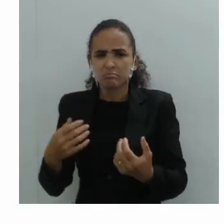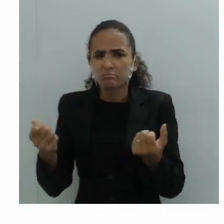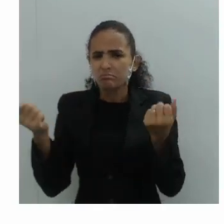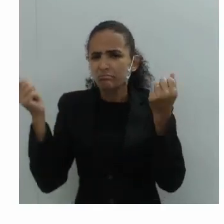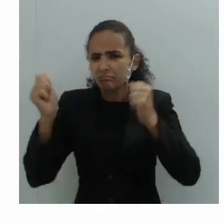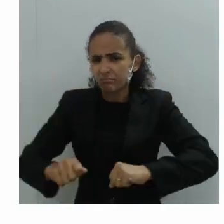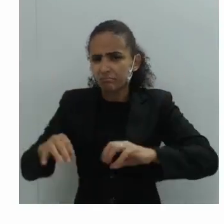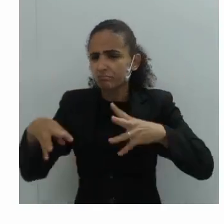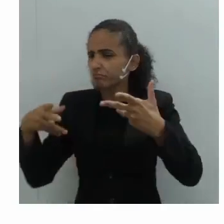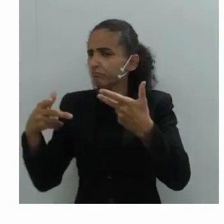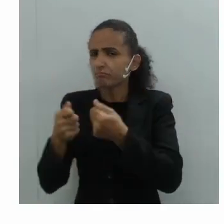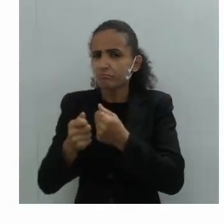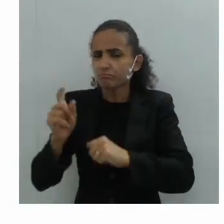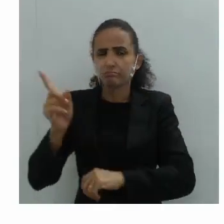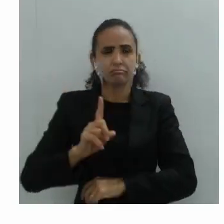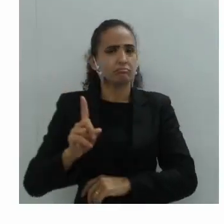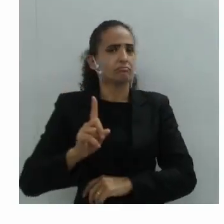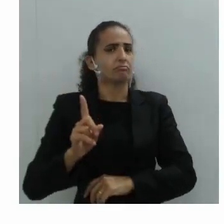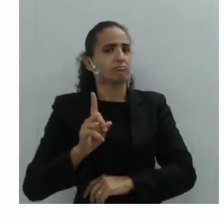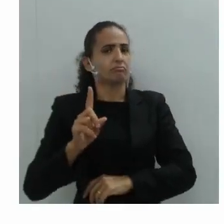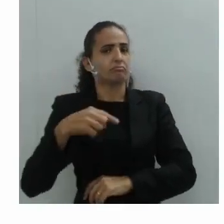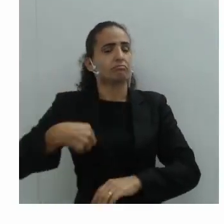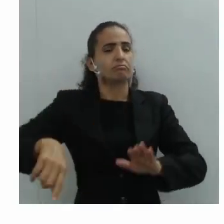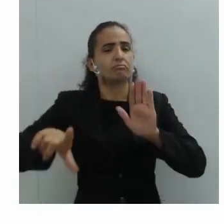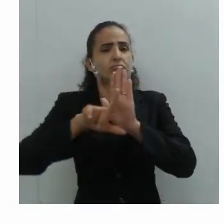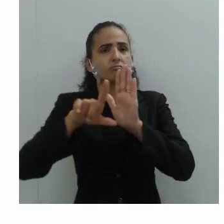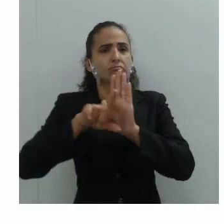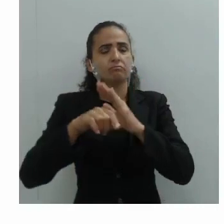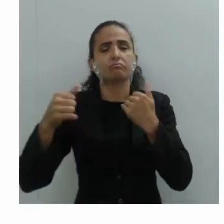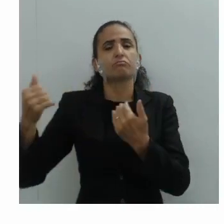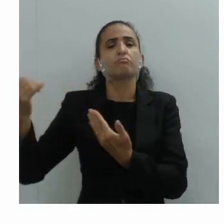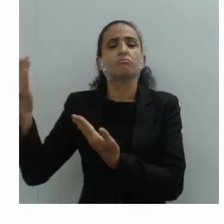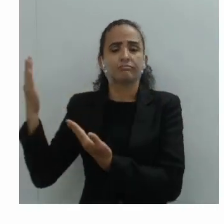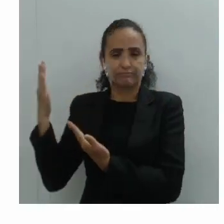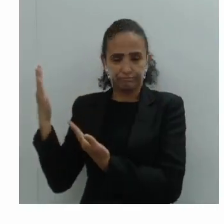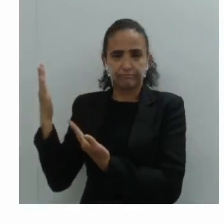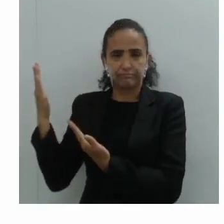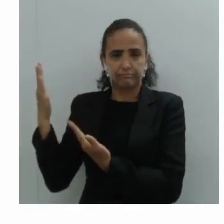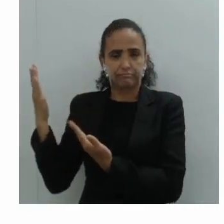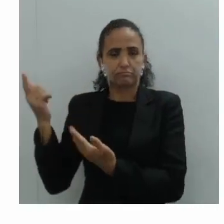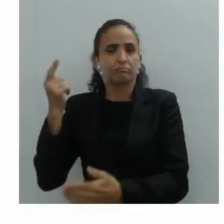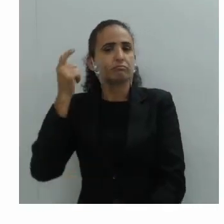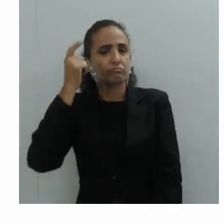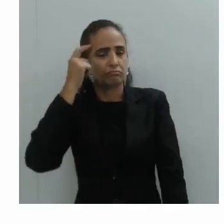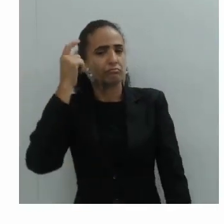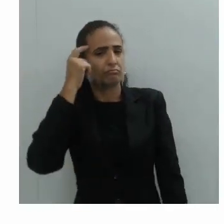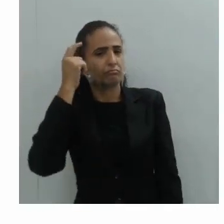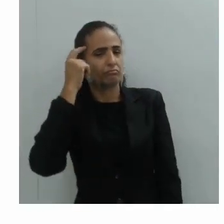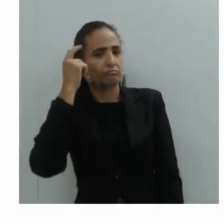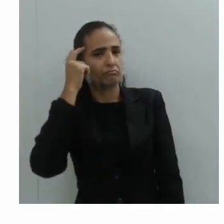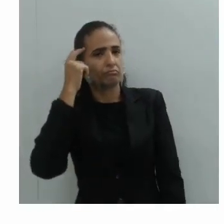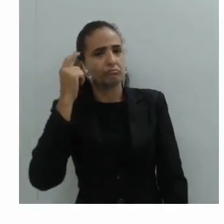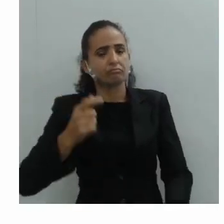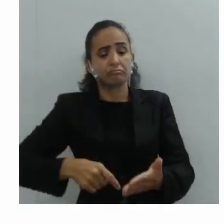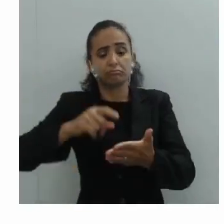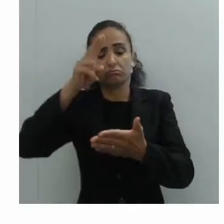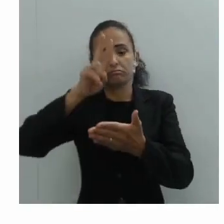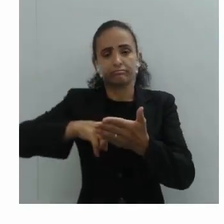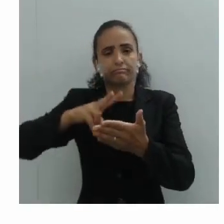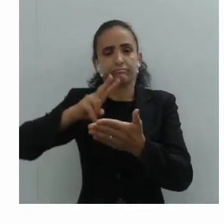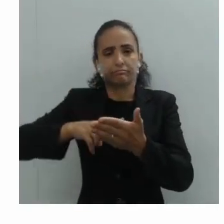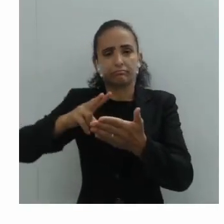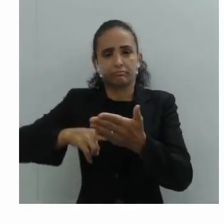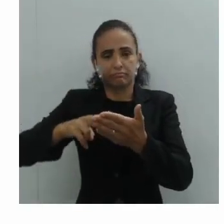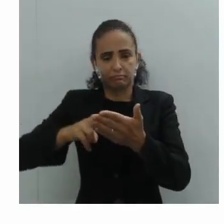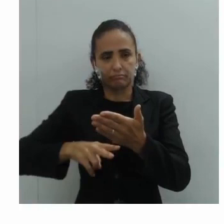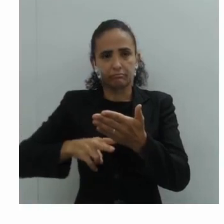lei, certo? Aqui nós temos outra representação que eu gostaria que vocês meditassem. Veja só, aí há justamente